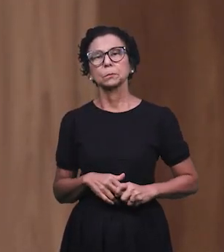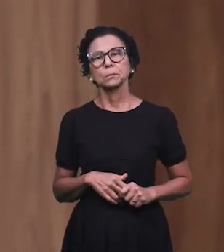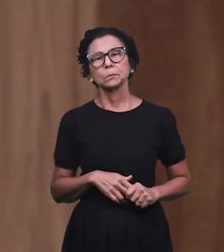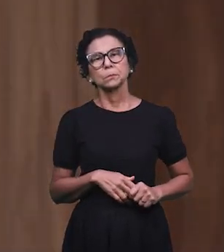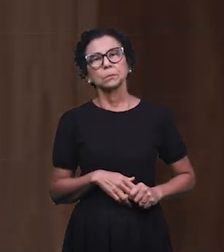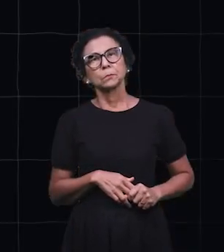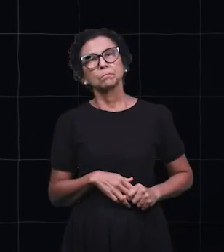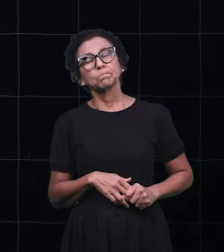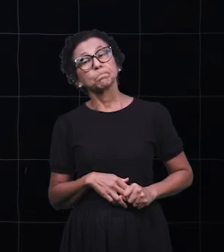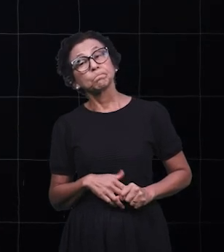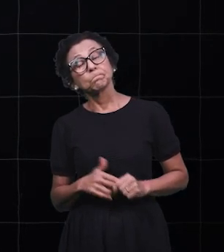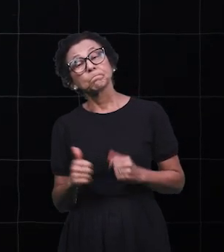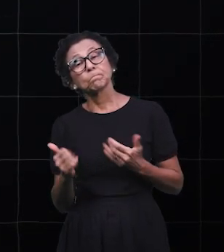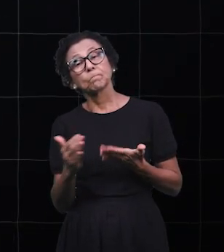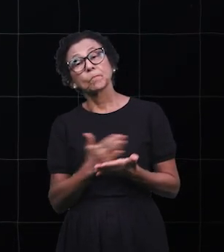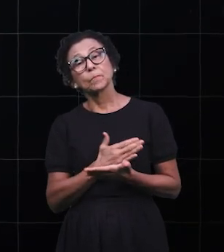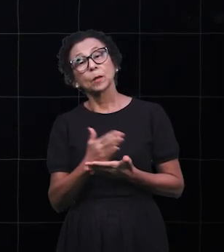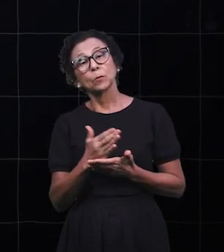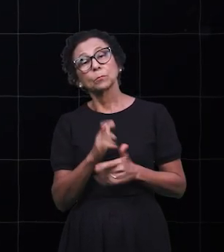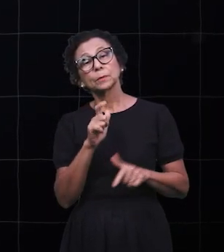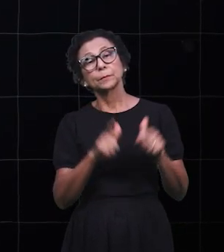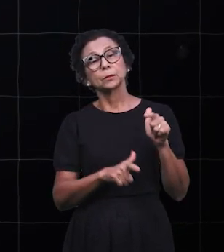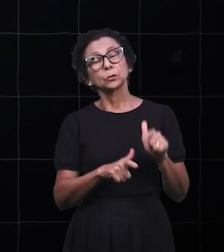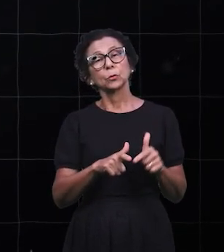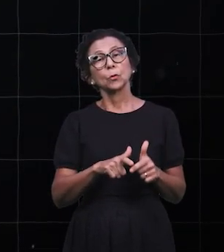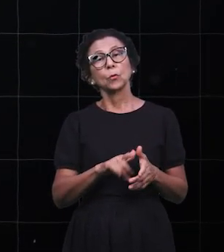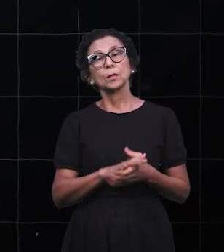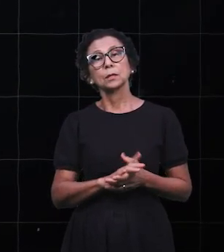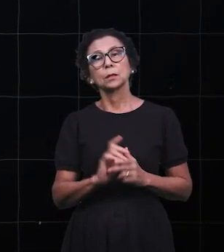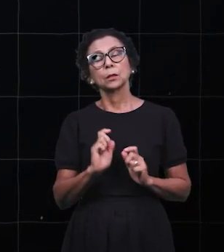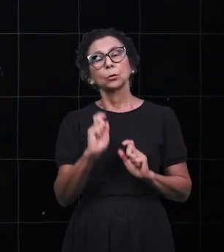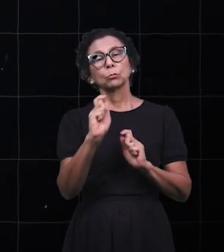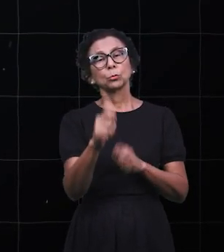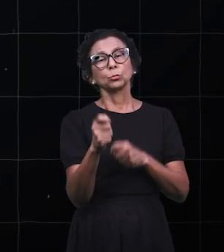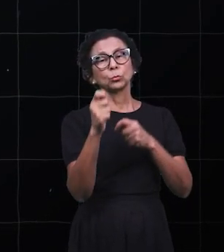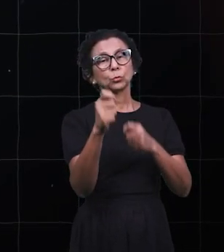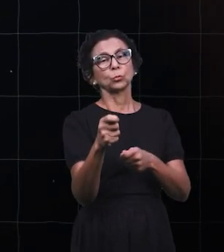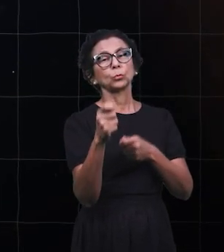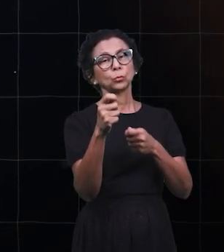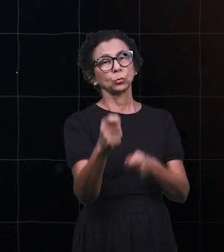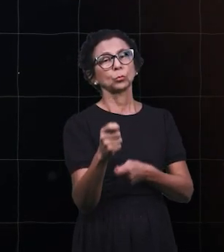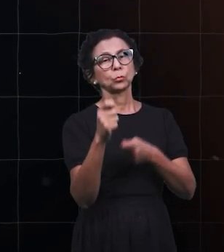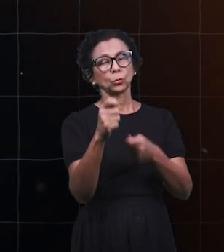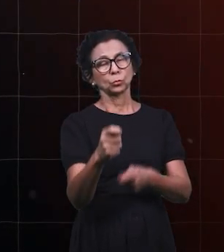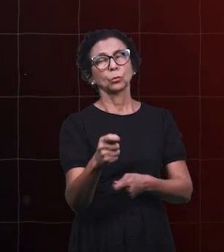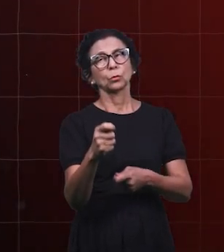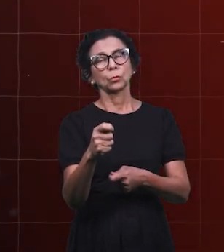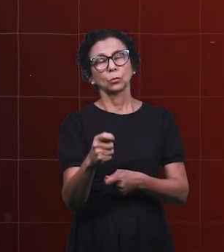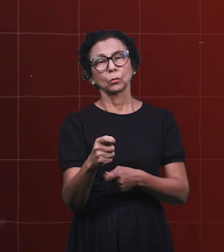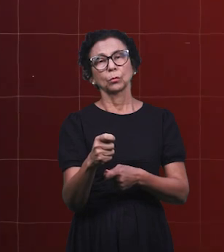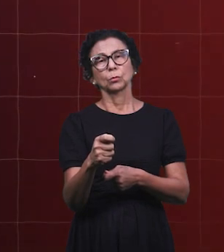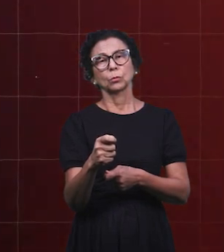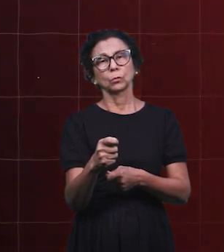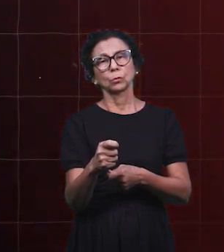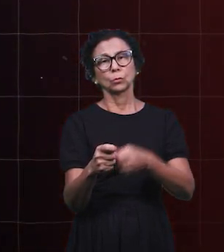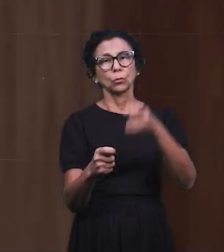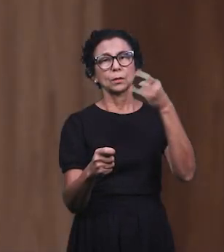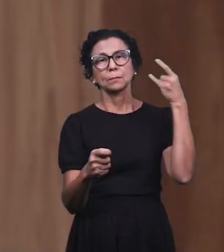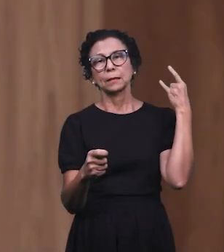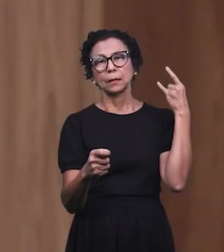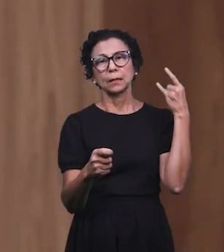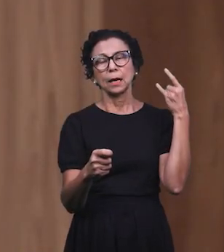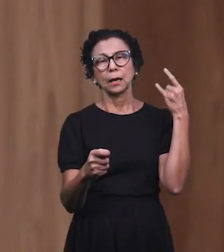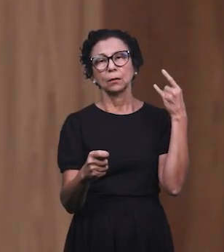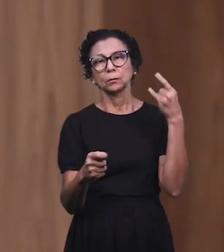né? Ele diz o seguinte, uns confiam em carros e outros em cavalos. Ou seja, recurso